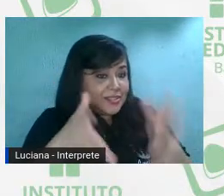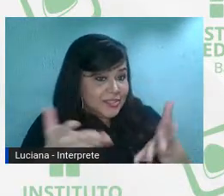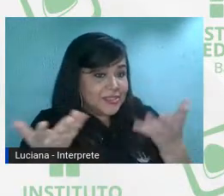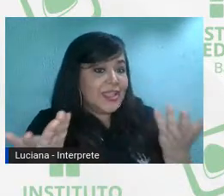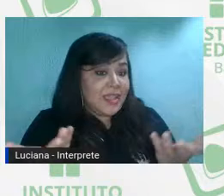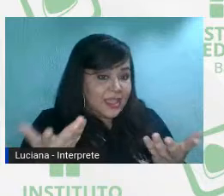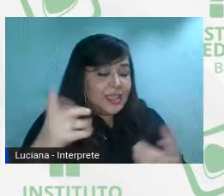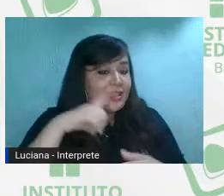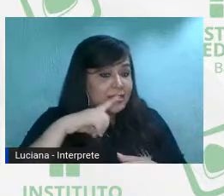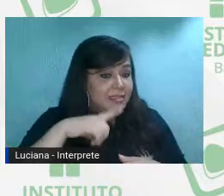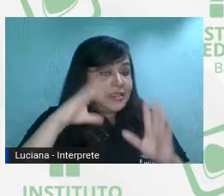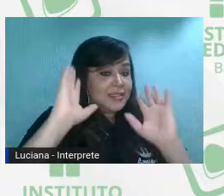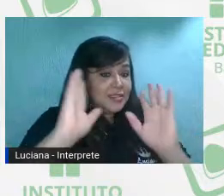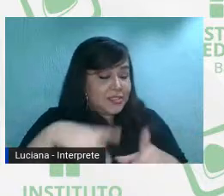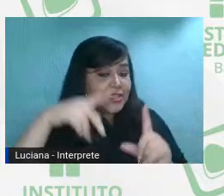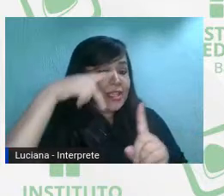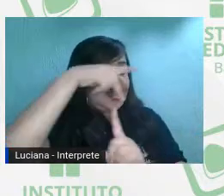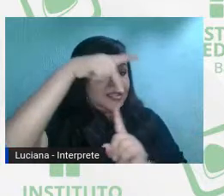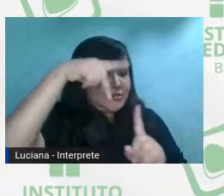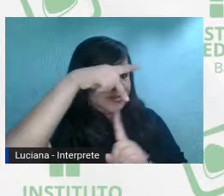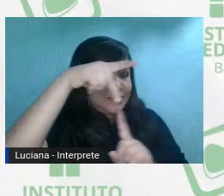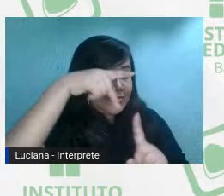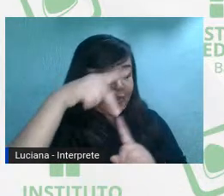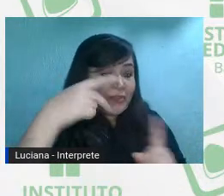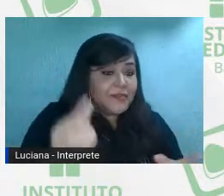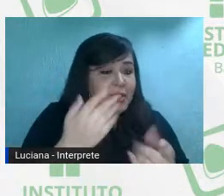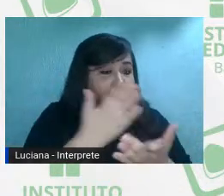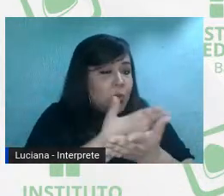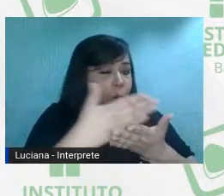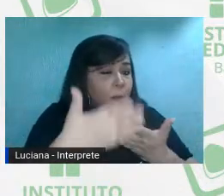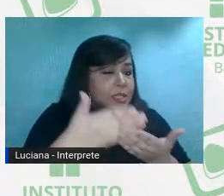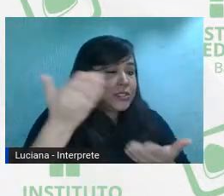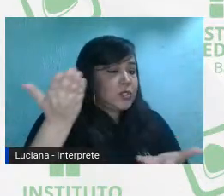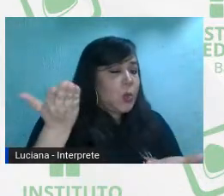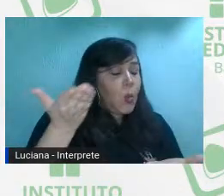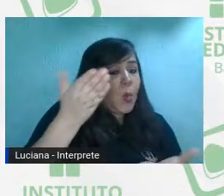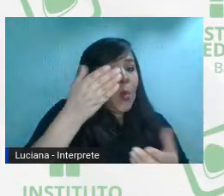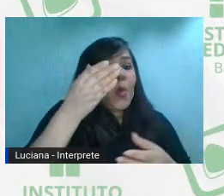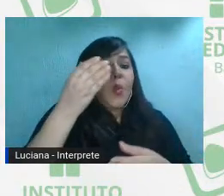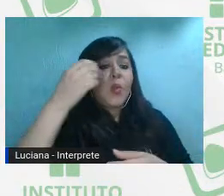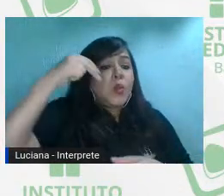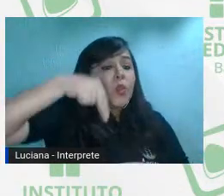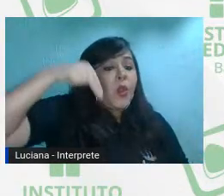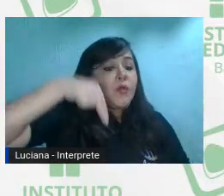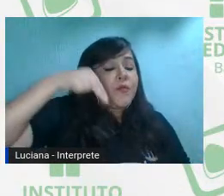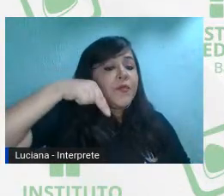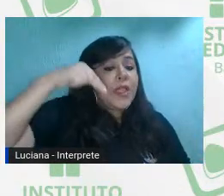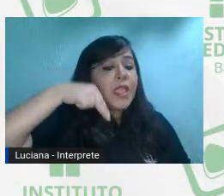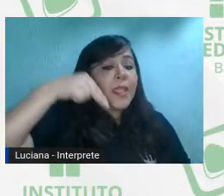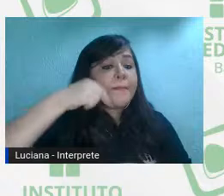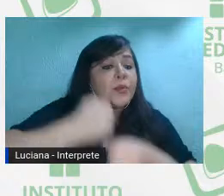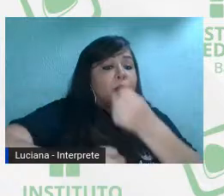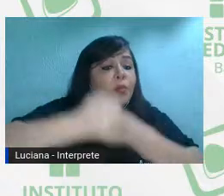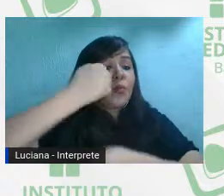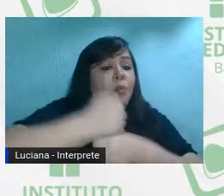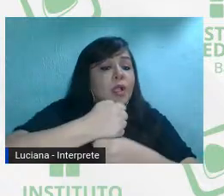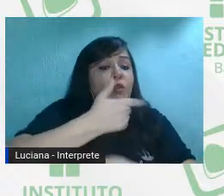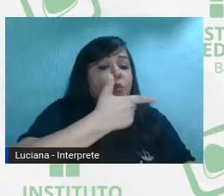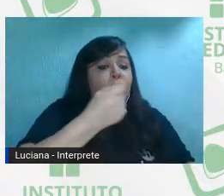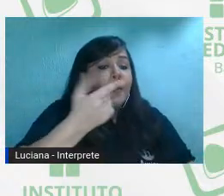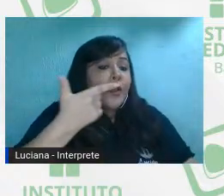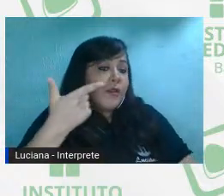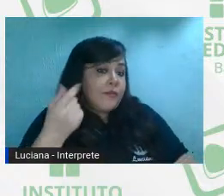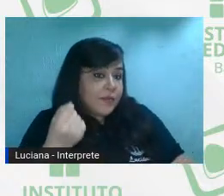PIBID desde novembro, né, de 2020 até o momento, até o presente momento,